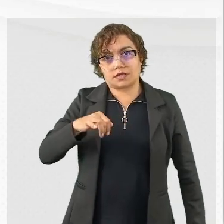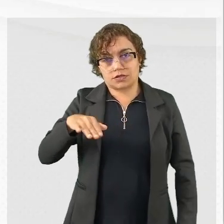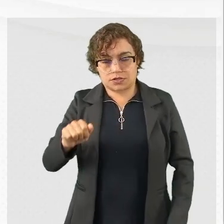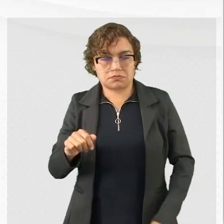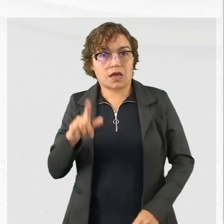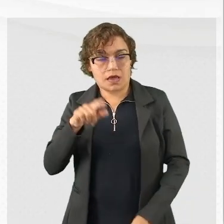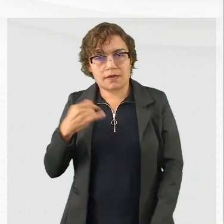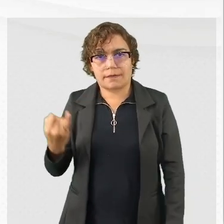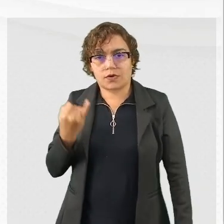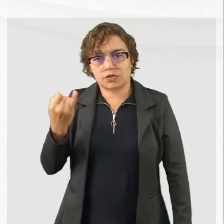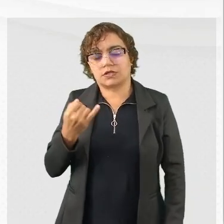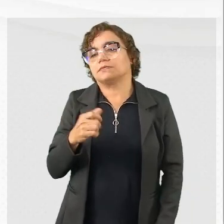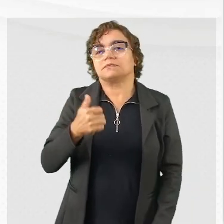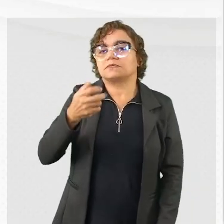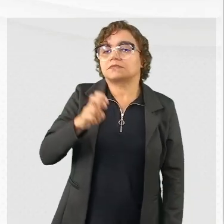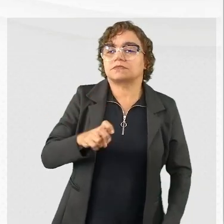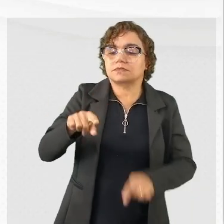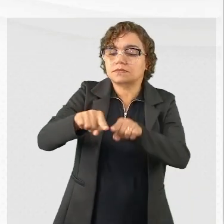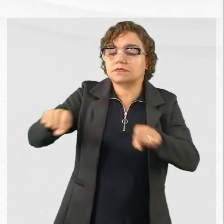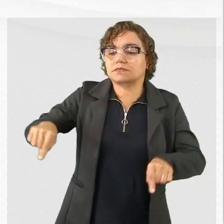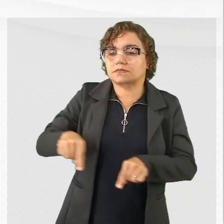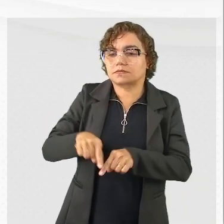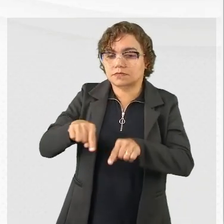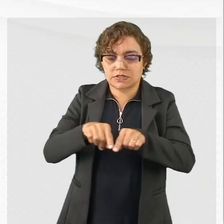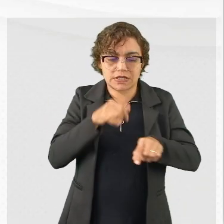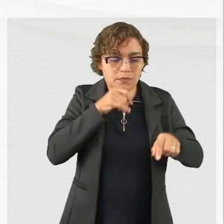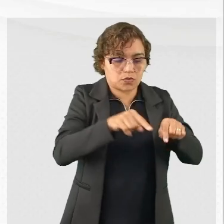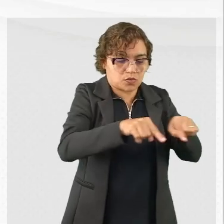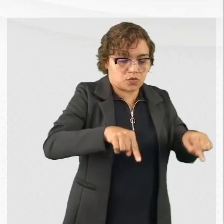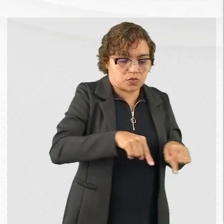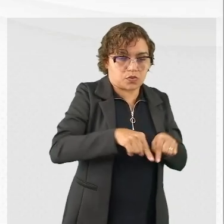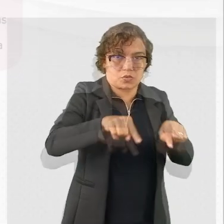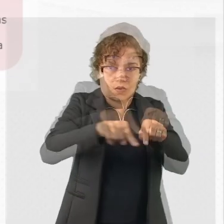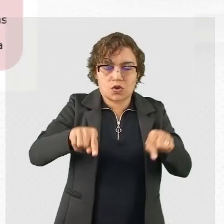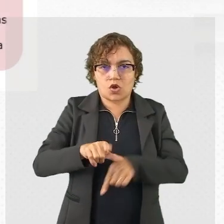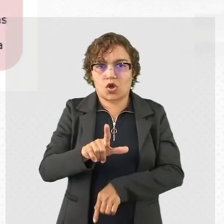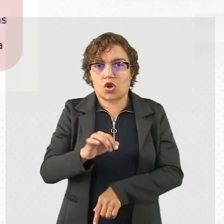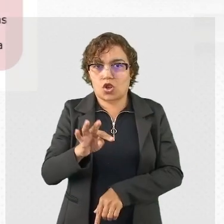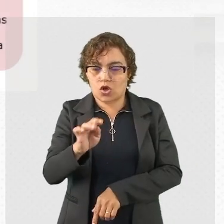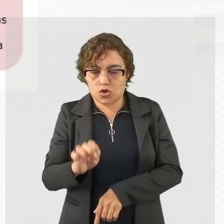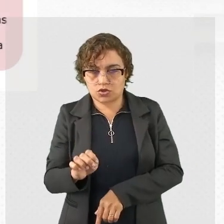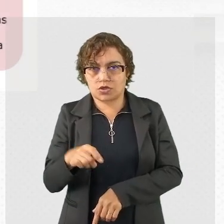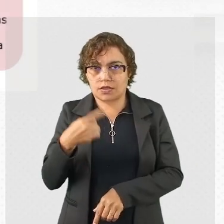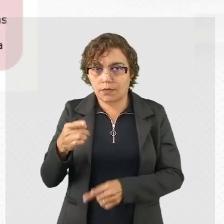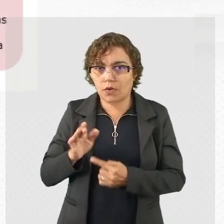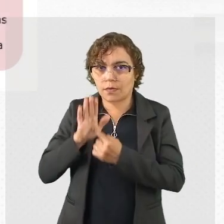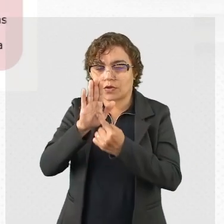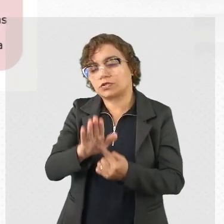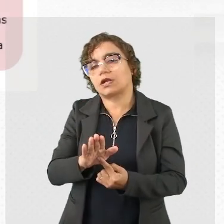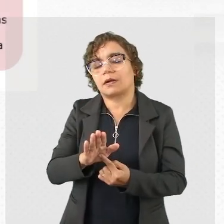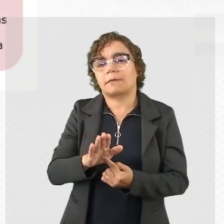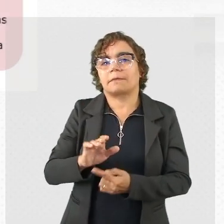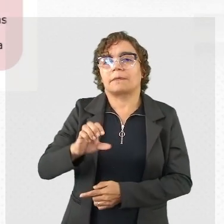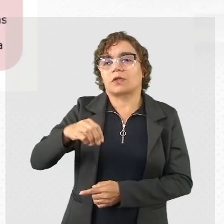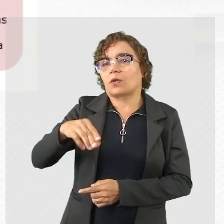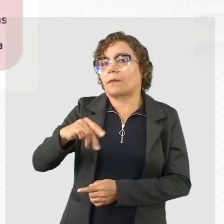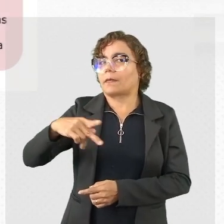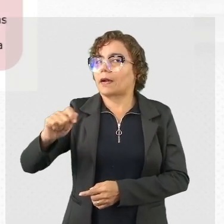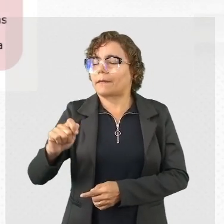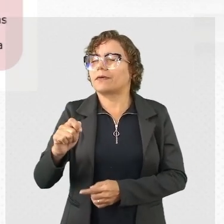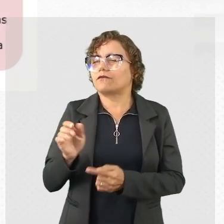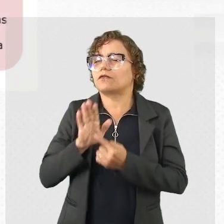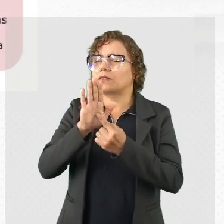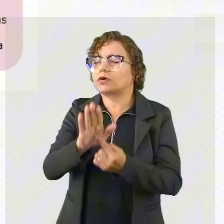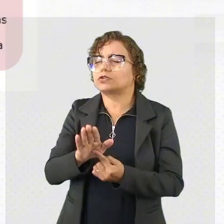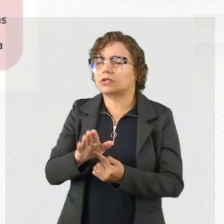porque esses 15 lotes ali do território, eu vou já mostrar para vocês no próximo um mapa que eu trouxe para vocês, para ficar